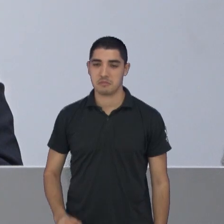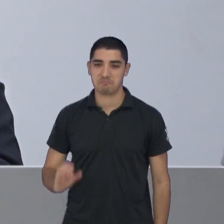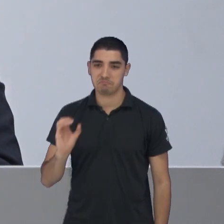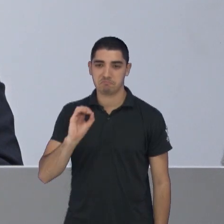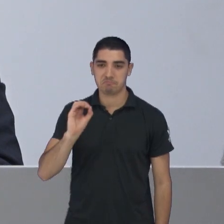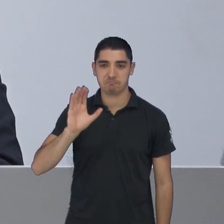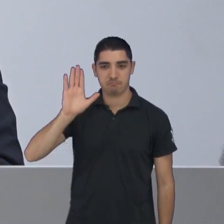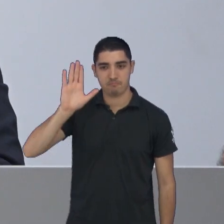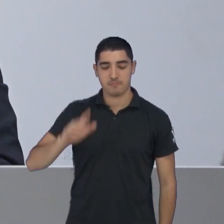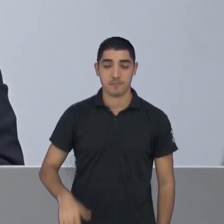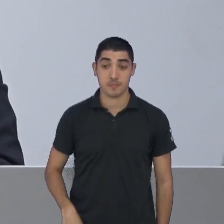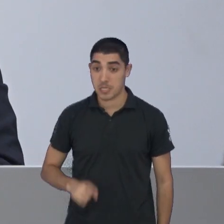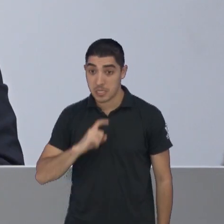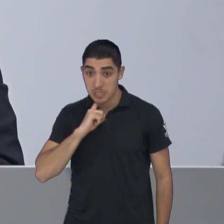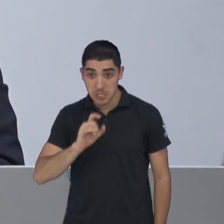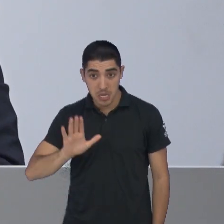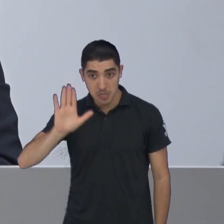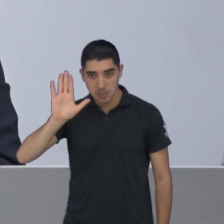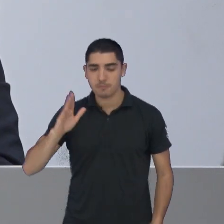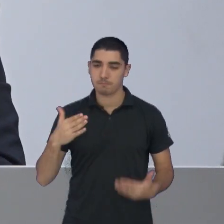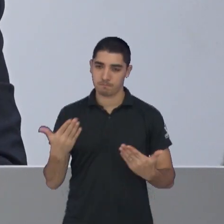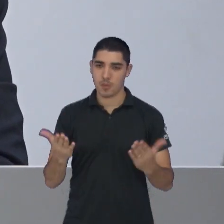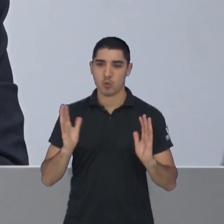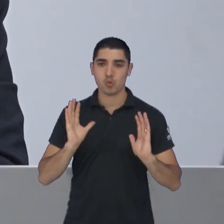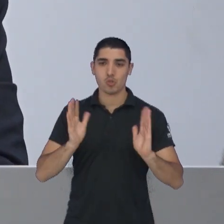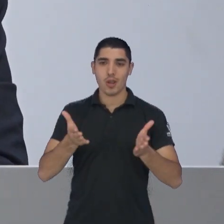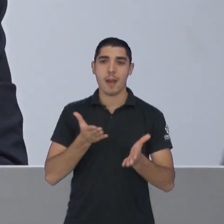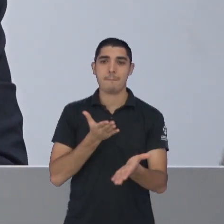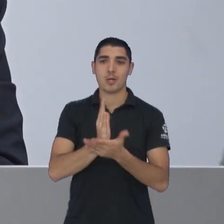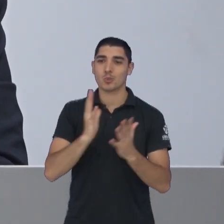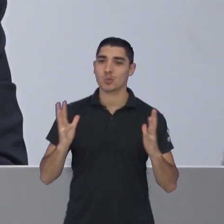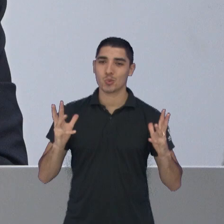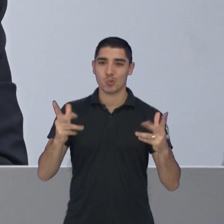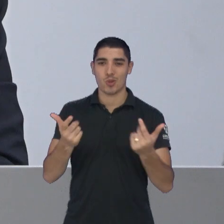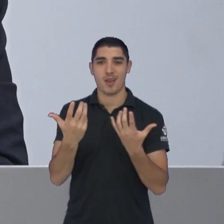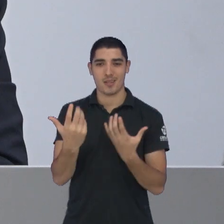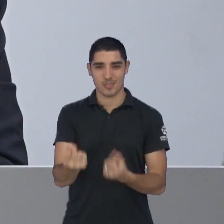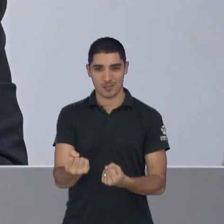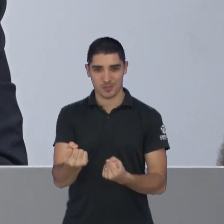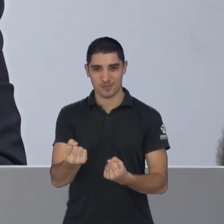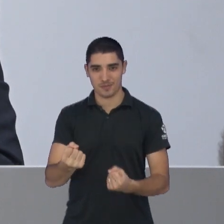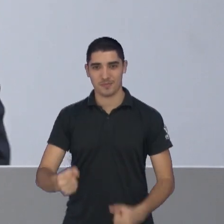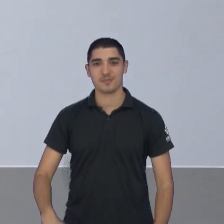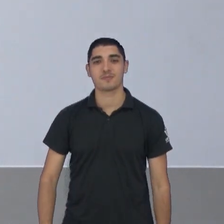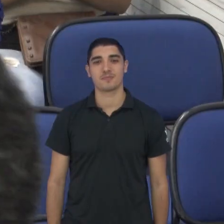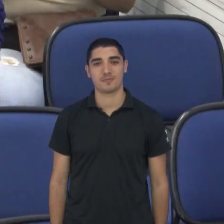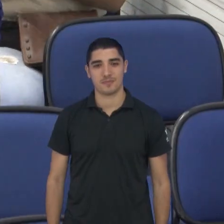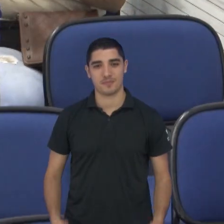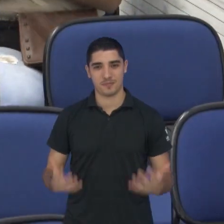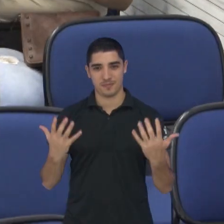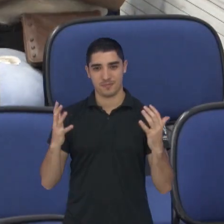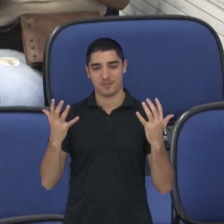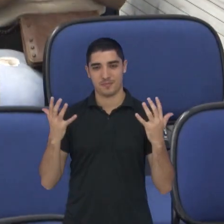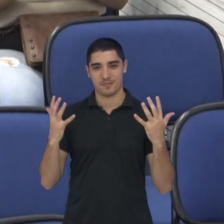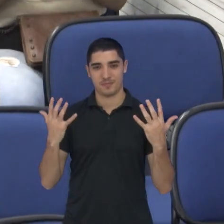voto contrário, senhor presidente. Sem nenhum voto contrário, está aprovado por unanimidade.